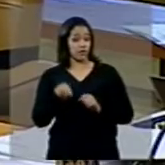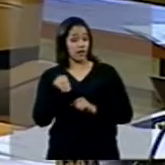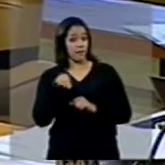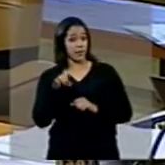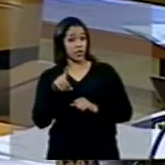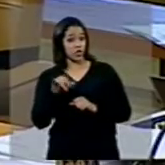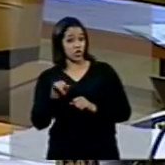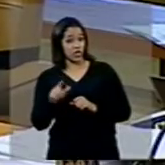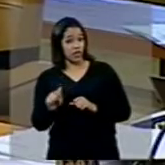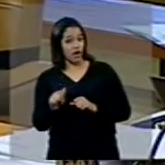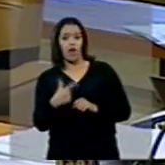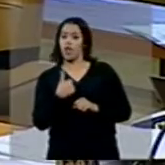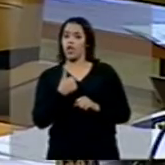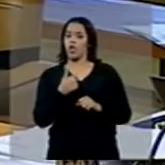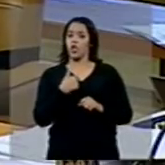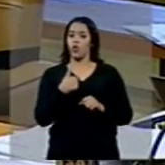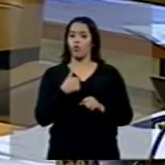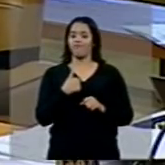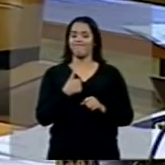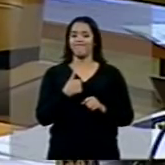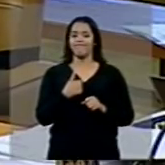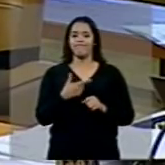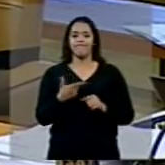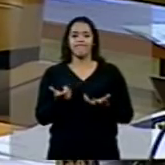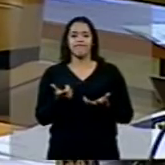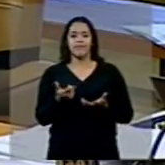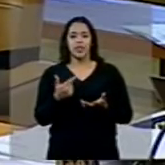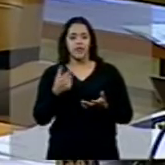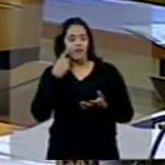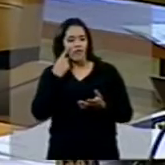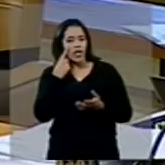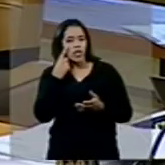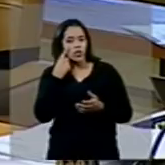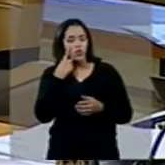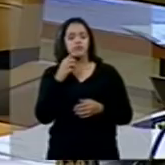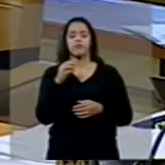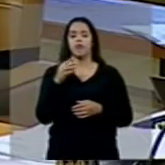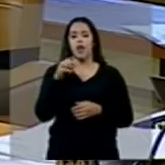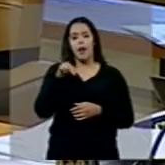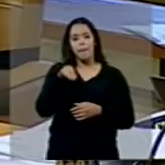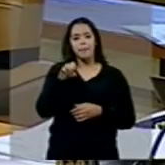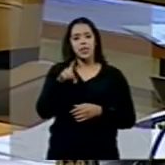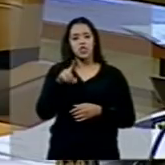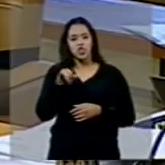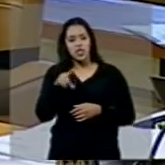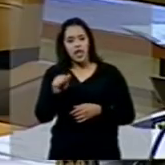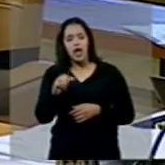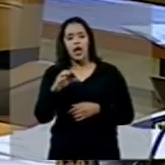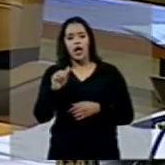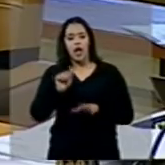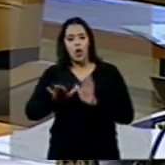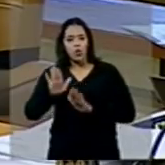eu estou me mantendo, senhor presidente, no exame da respectiva medida cautelar,